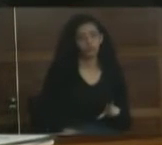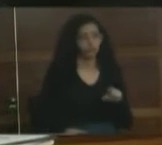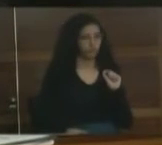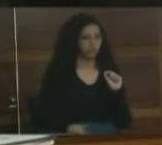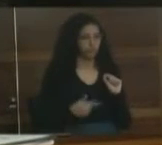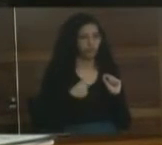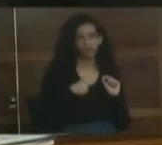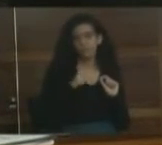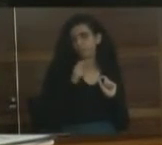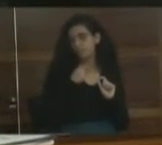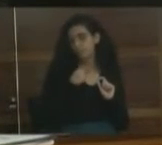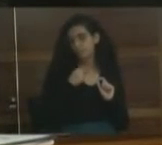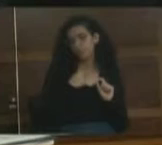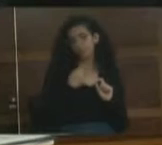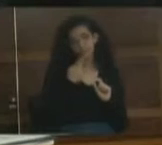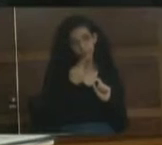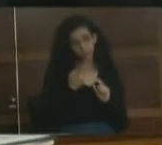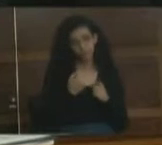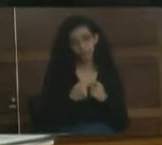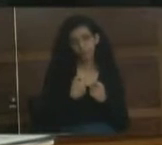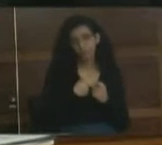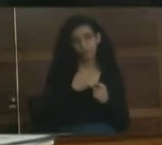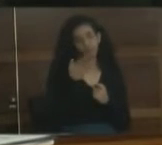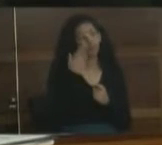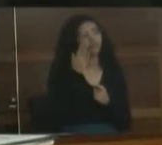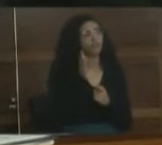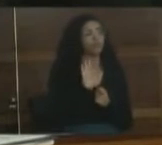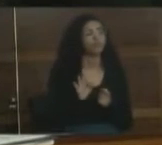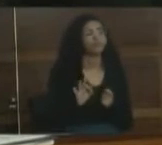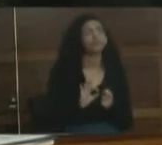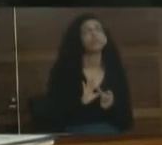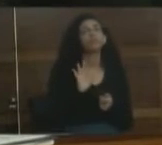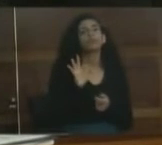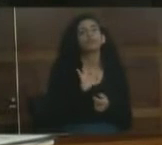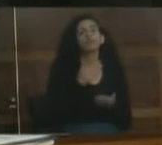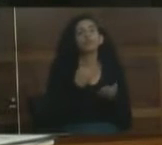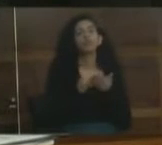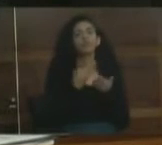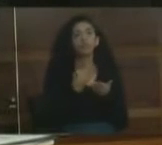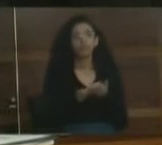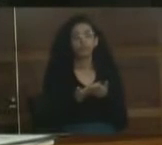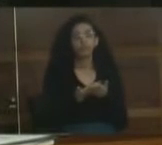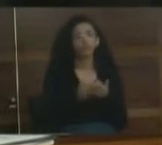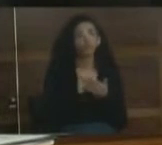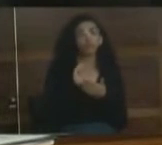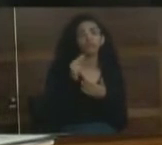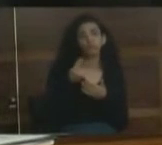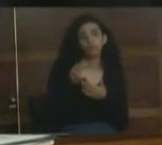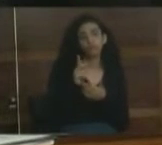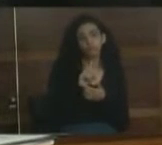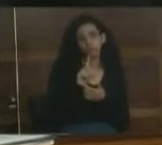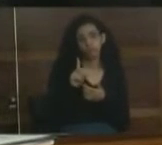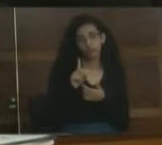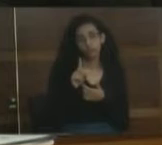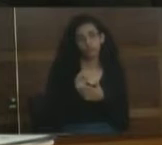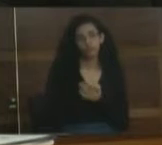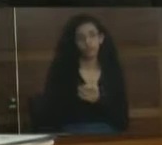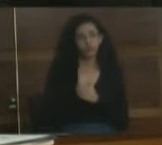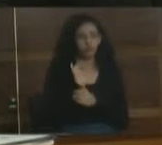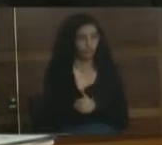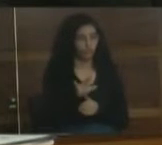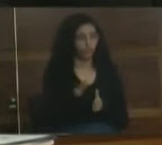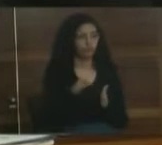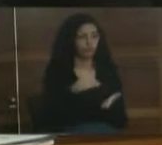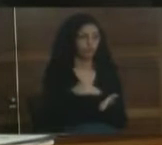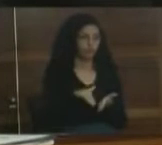posso nesse momento de passar que eu realmente não sei o percentual que está sendo estudado ou não isso especificamente o